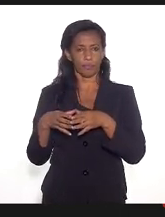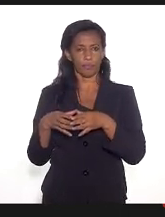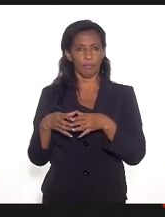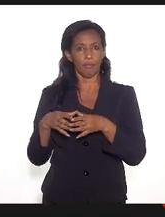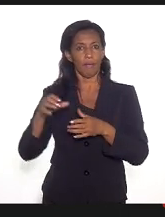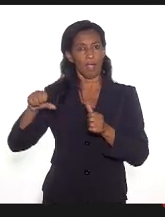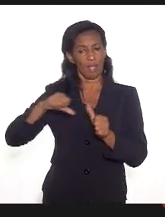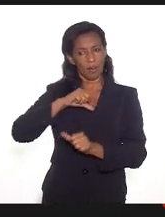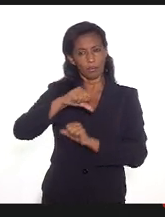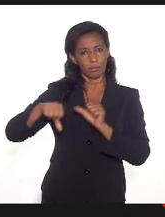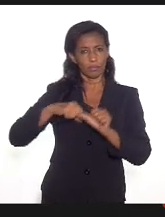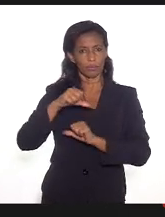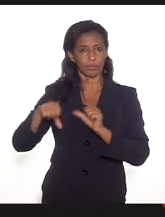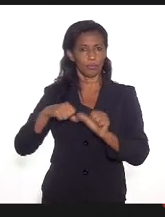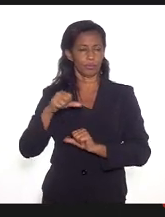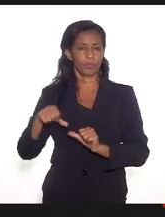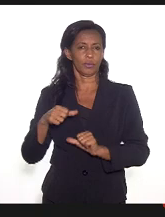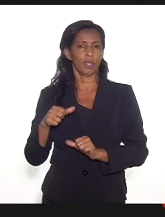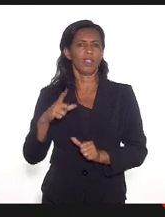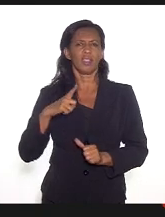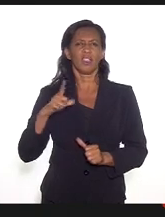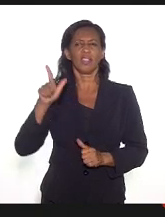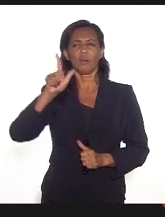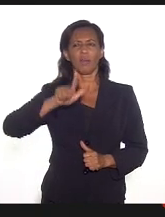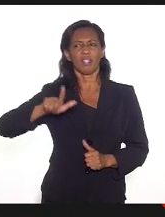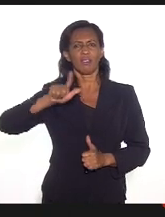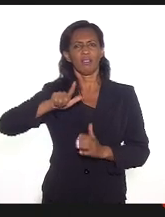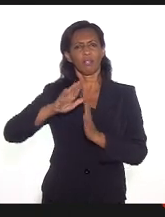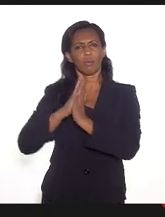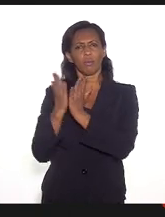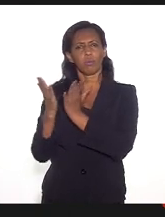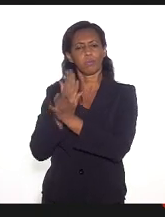dessa natureza. Tem até uma literatura recente que são os